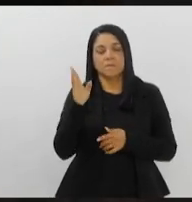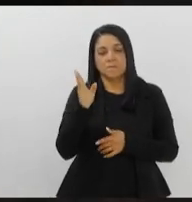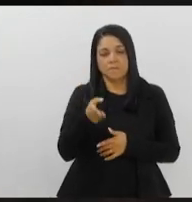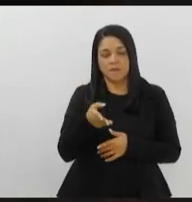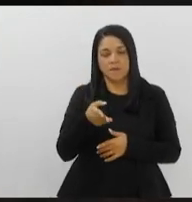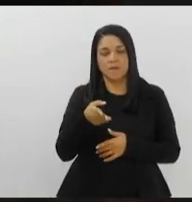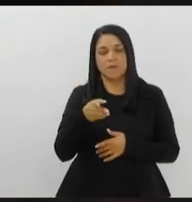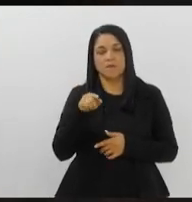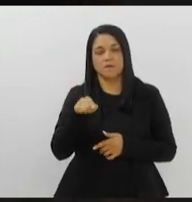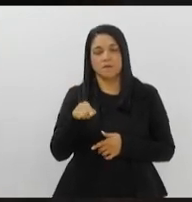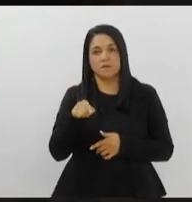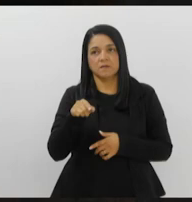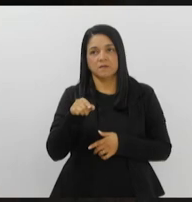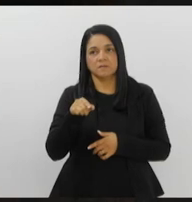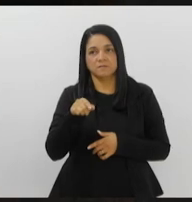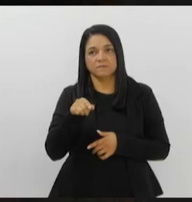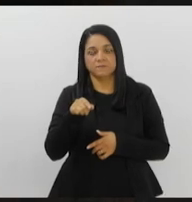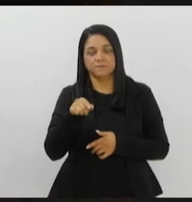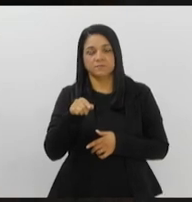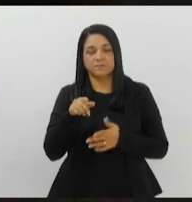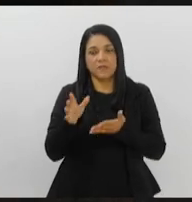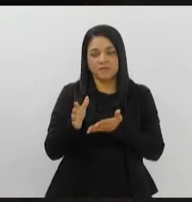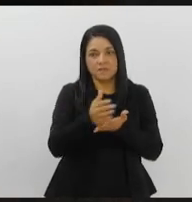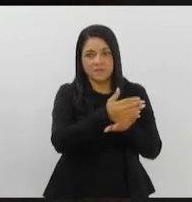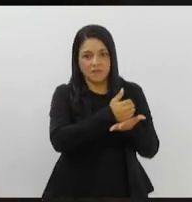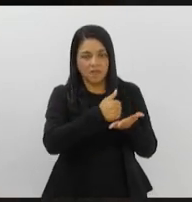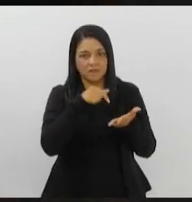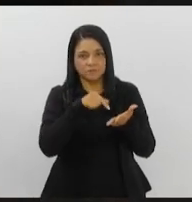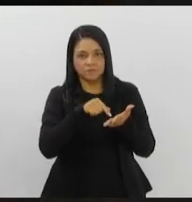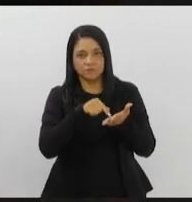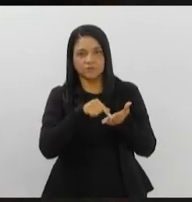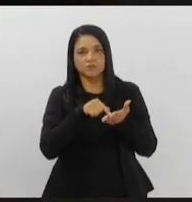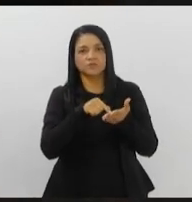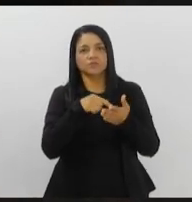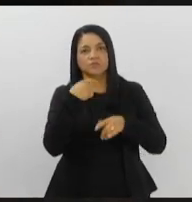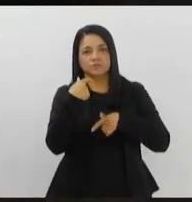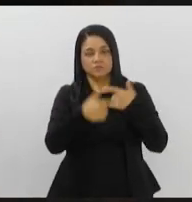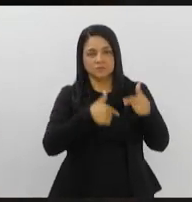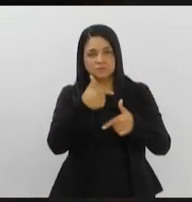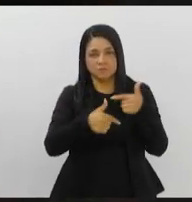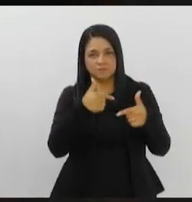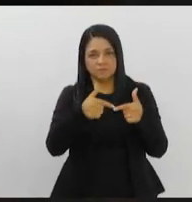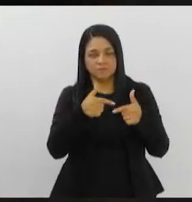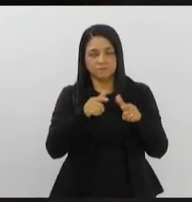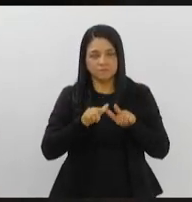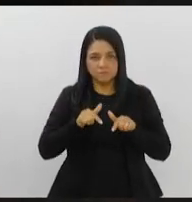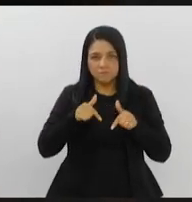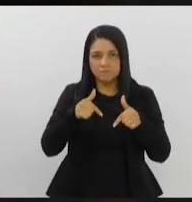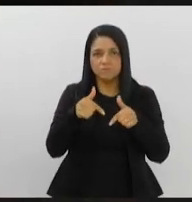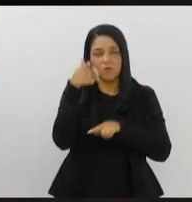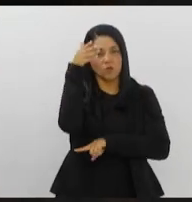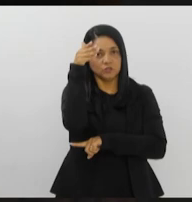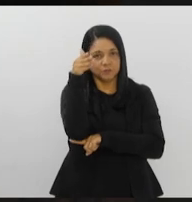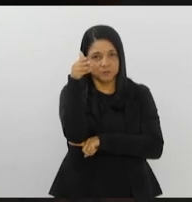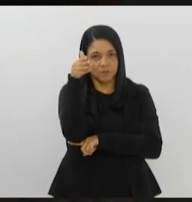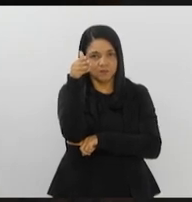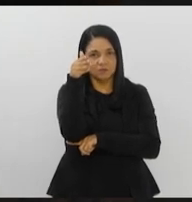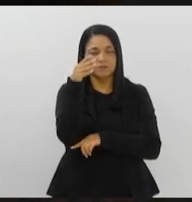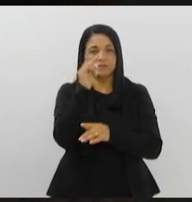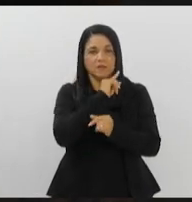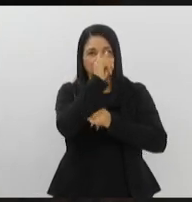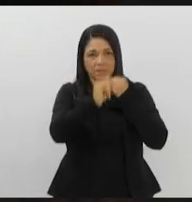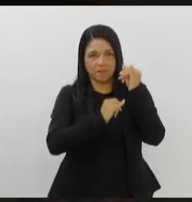6311-9-00, tratando de dados provedores de serviços de aplicação e serviços de hospedagem na